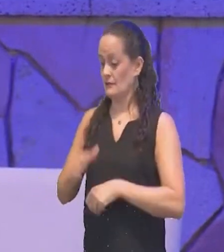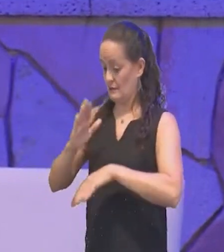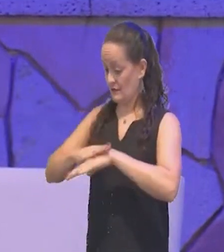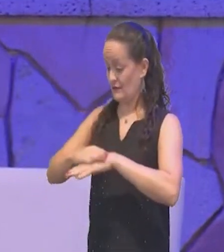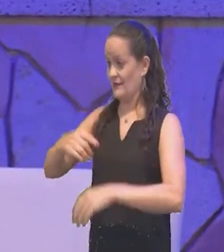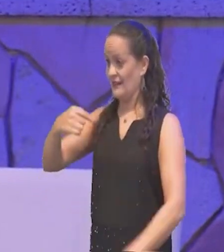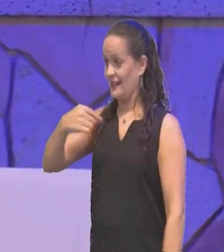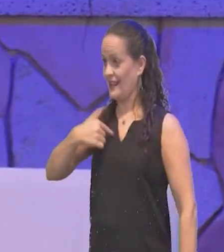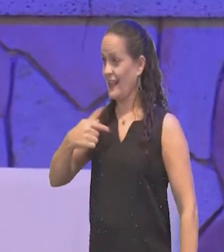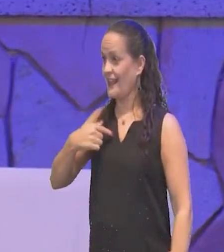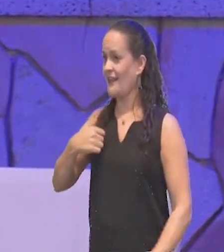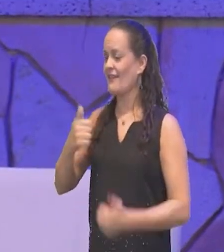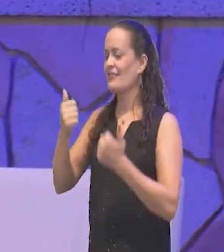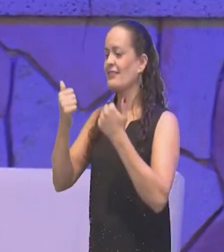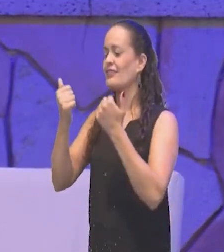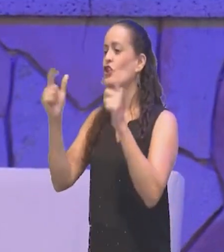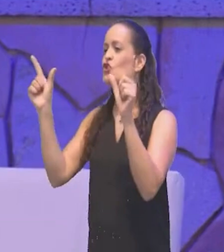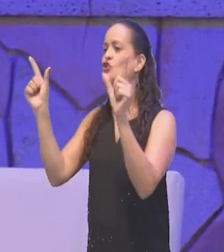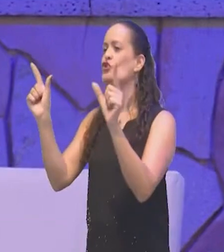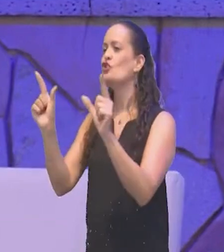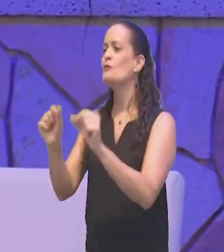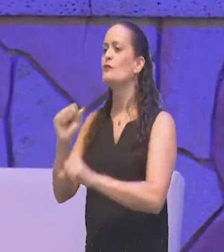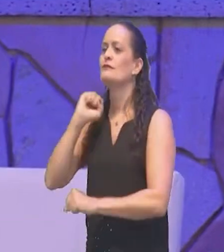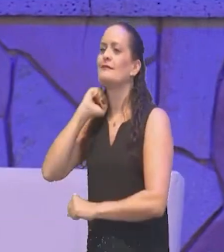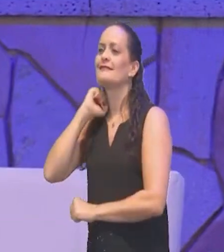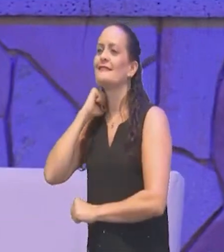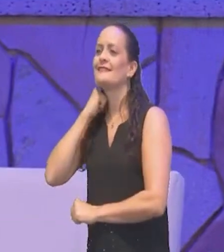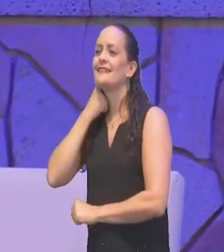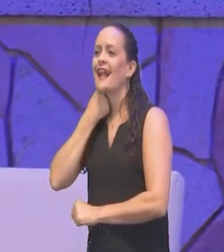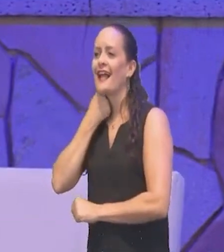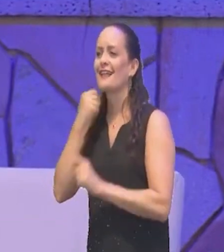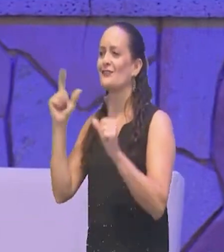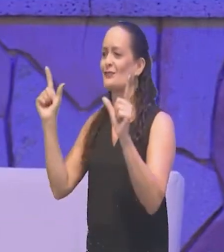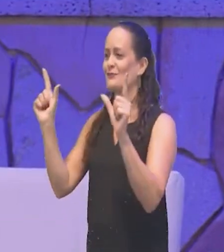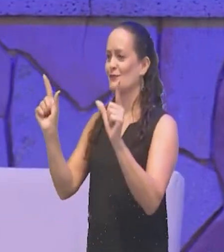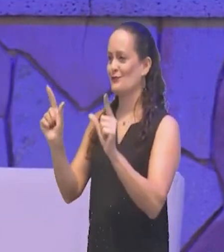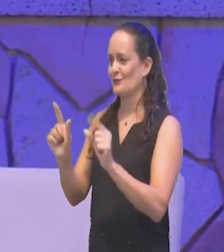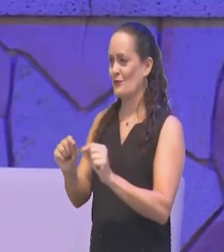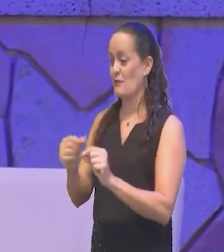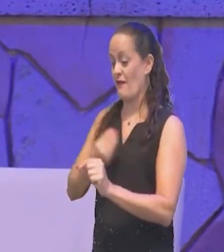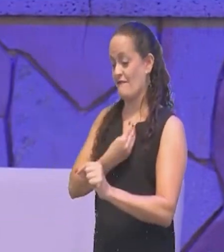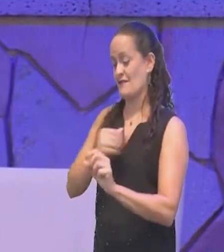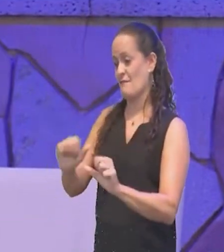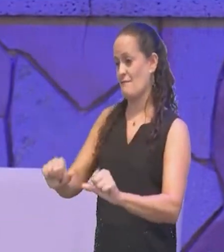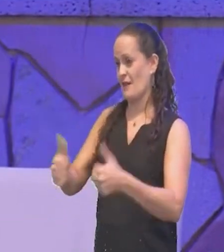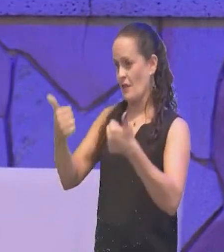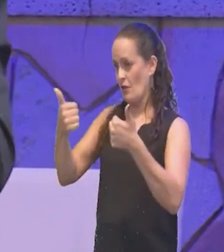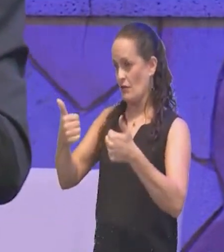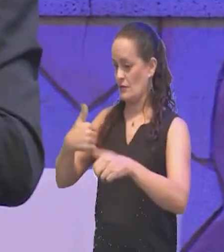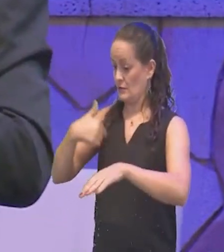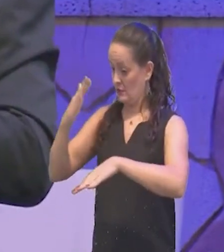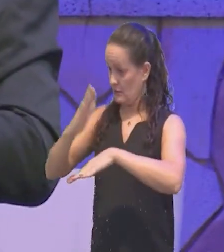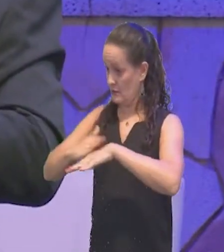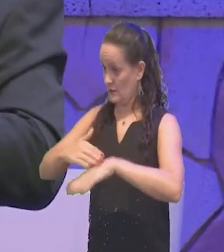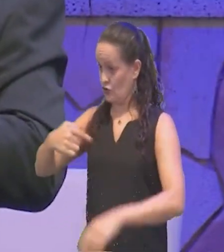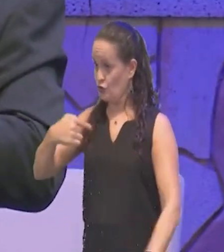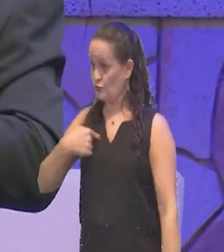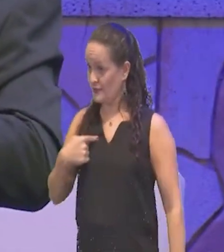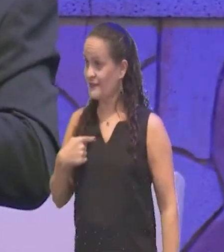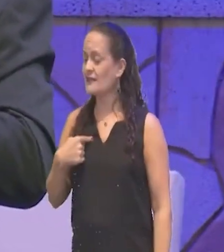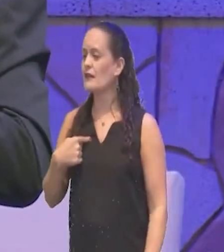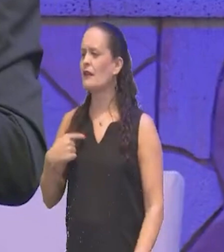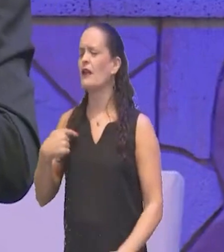um aliviador de tensões para que a vida seja melhor. Se depender de mim, eu